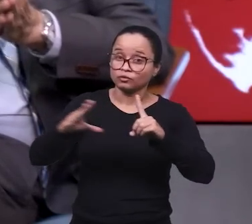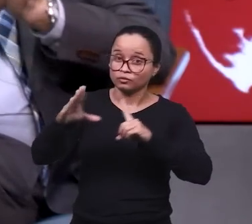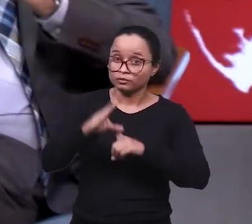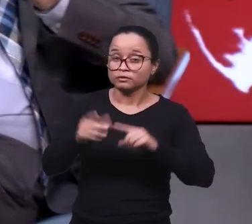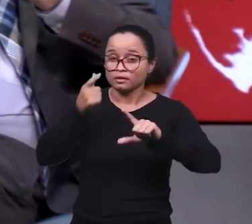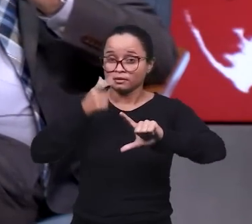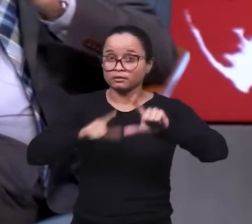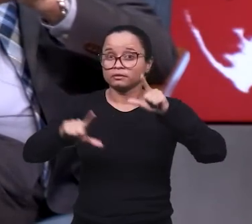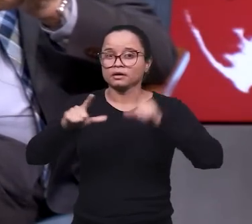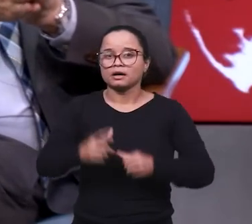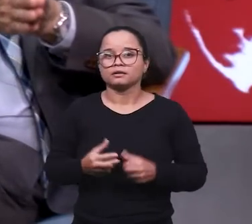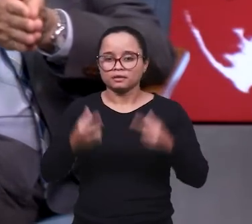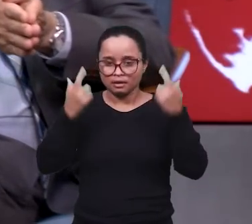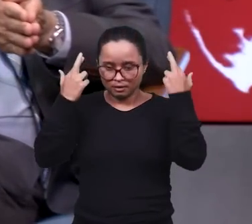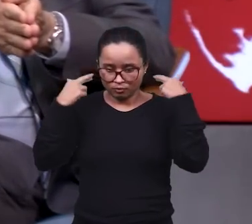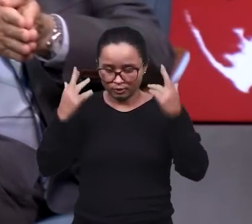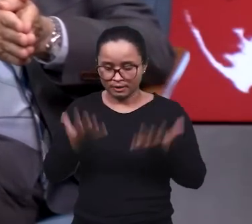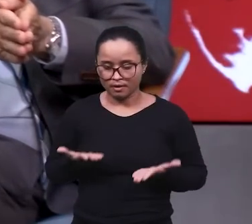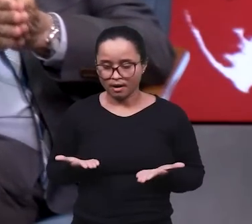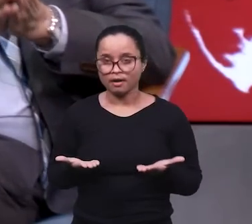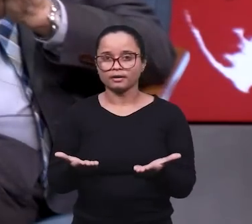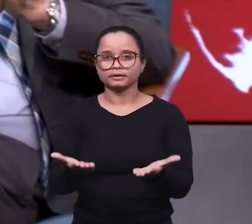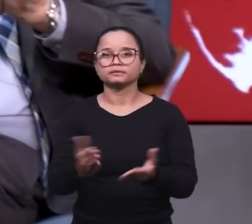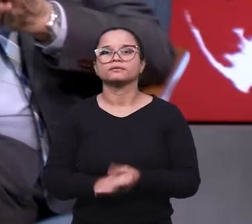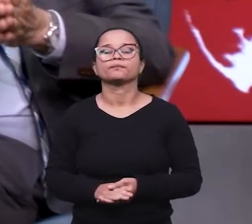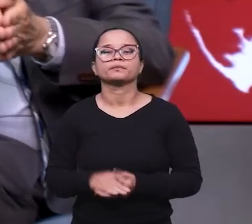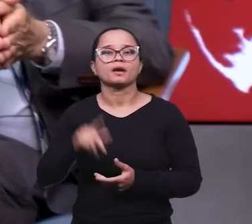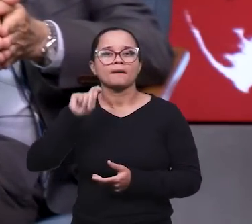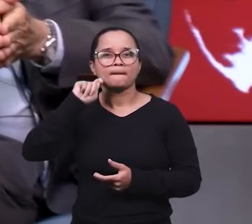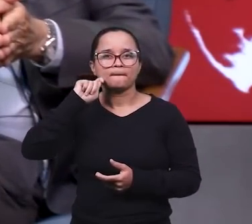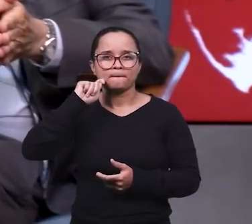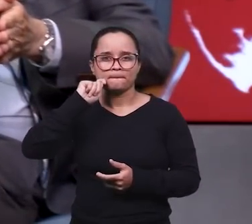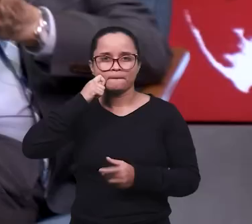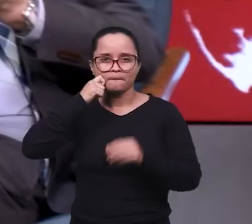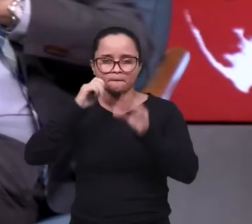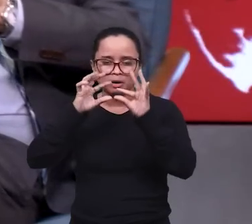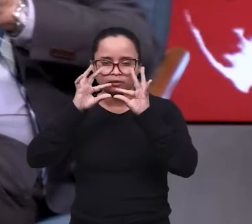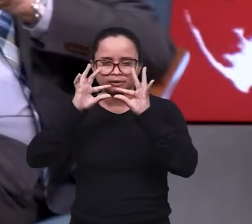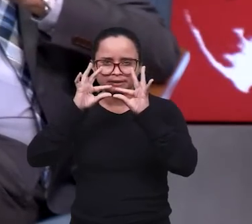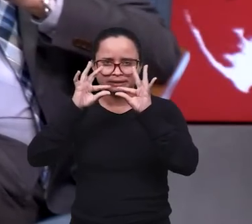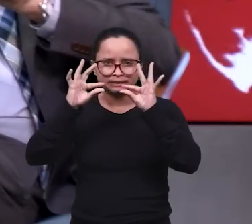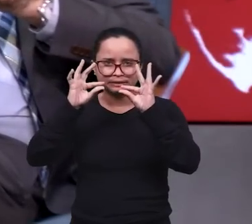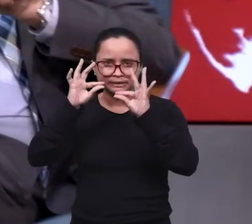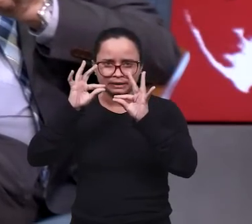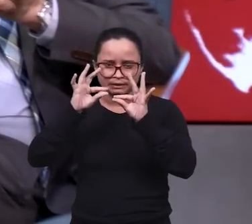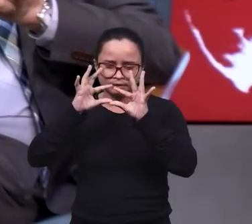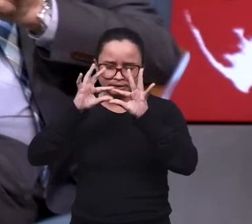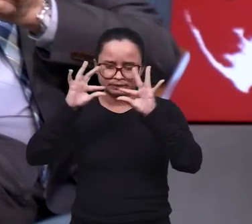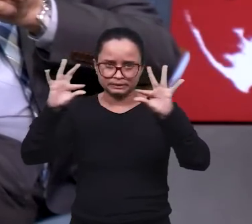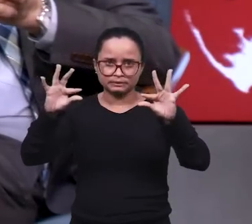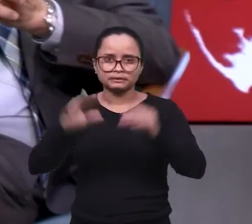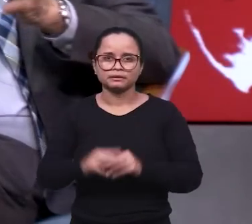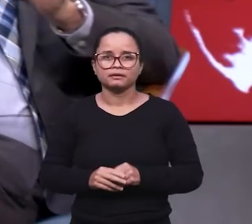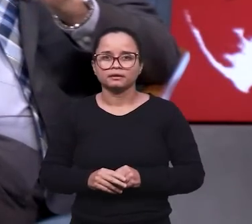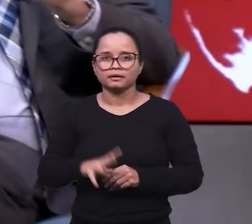levítico é cordeiro assado, pão sem fermento e ervas amargosas.